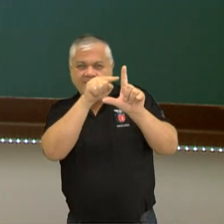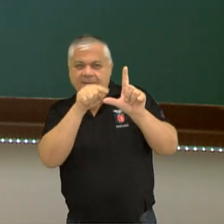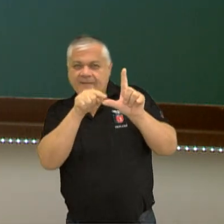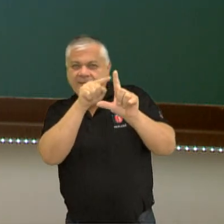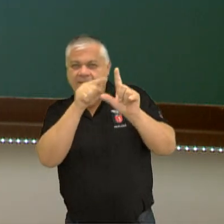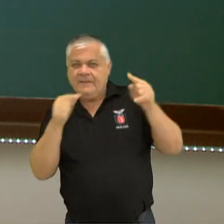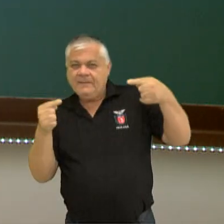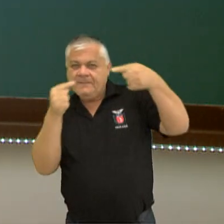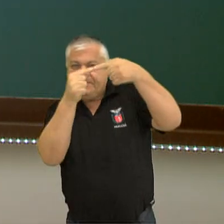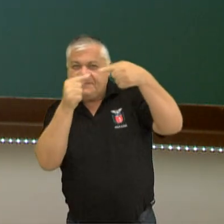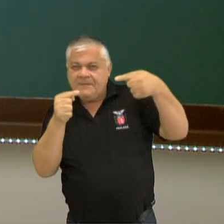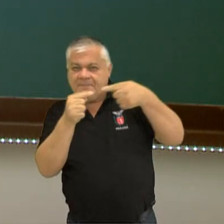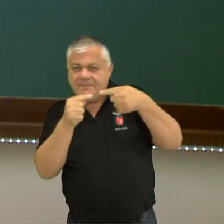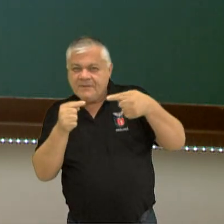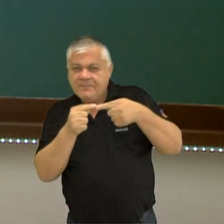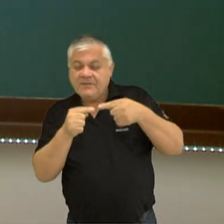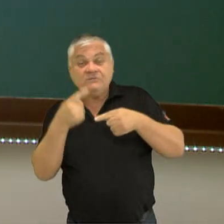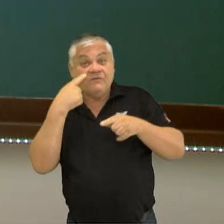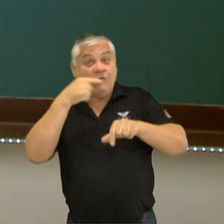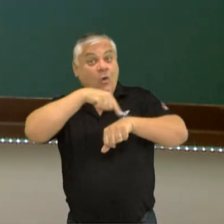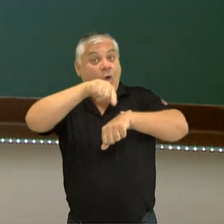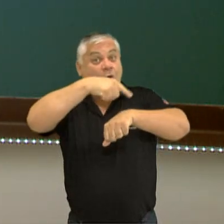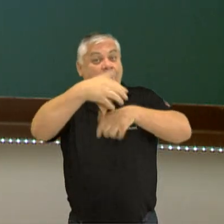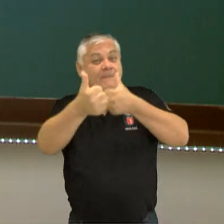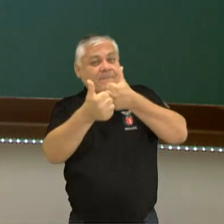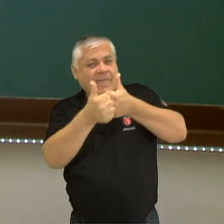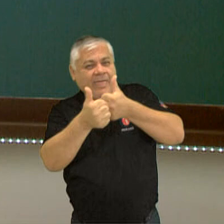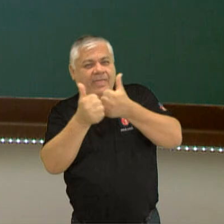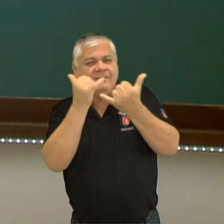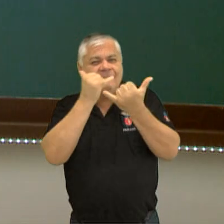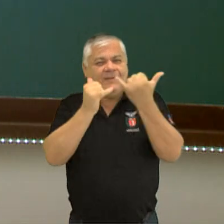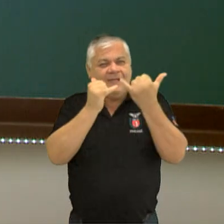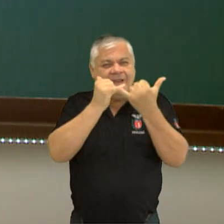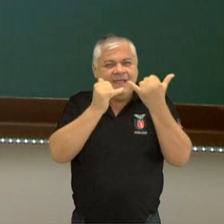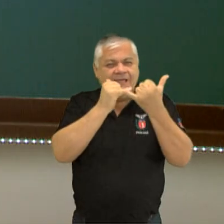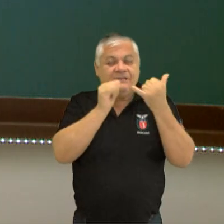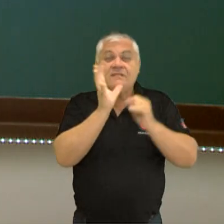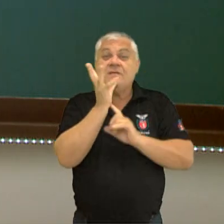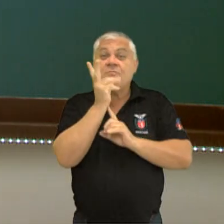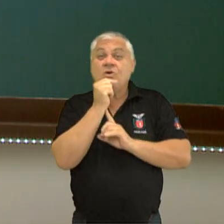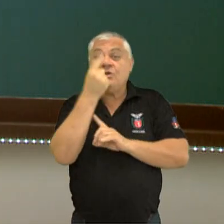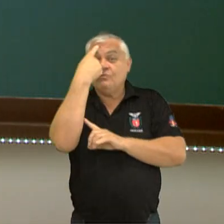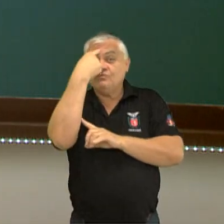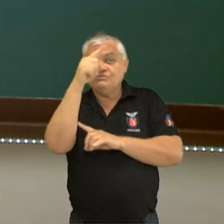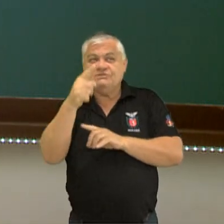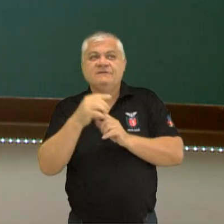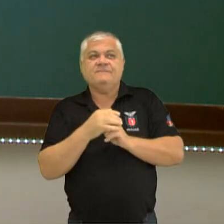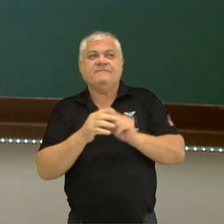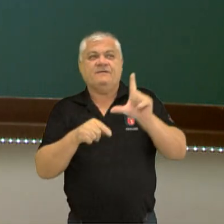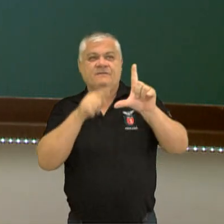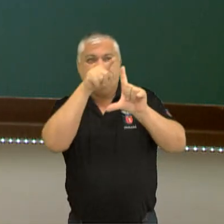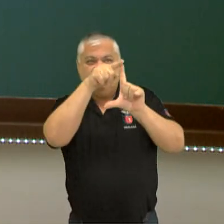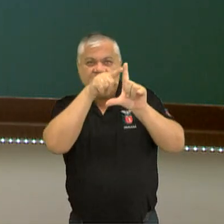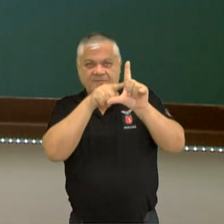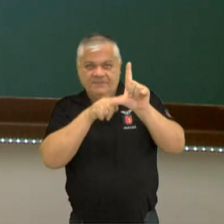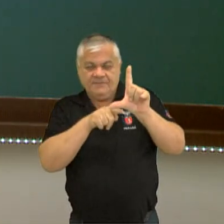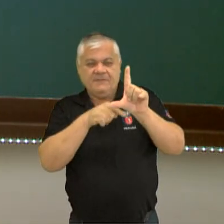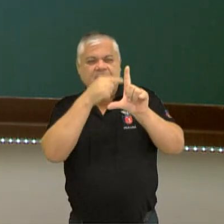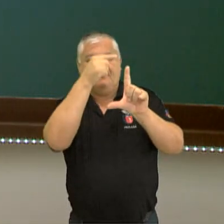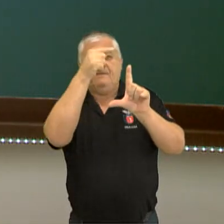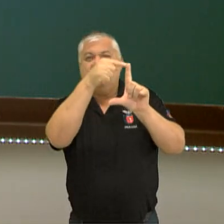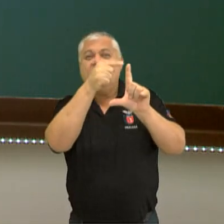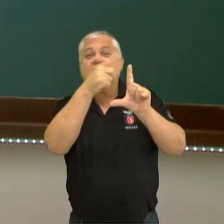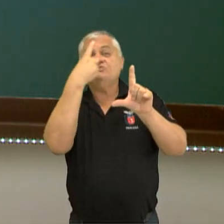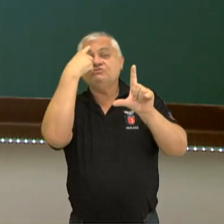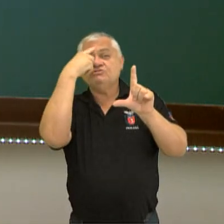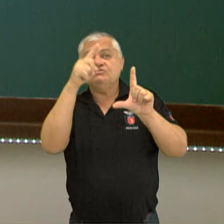aproximação, porque vocês viram que os horários eles são próximos. Que horários? De duração do dia. Tá? Então, aqui, essa duração de dia,